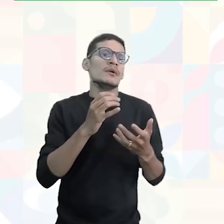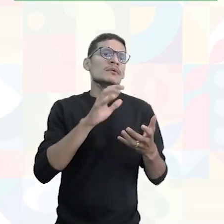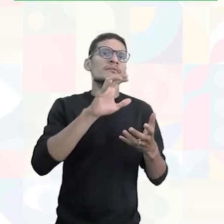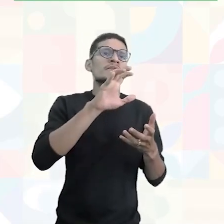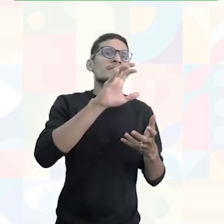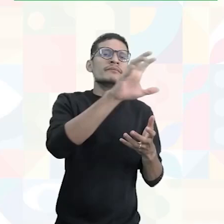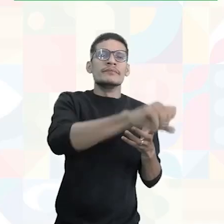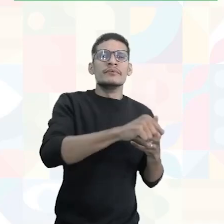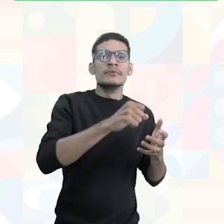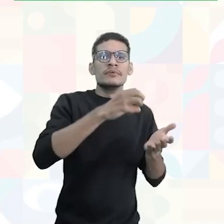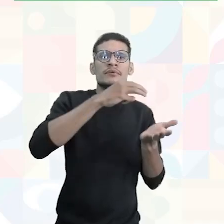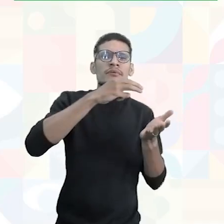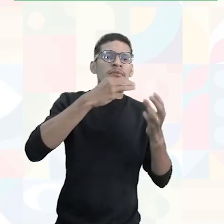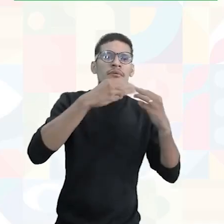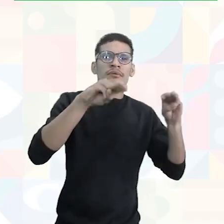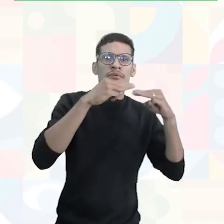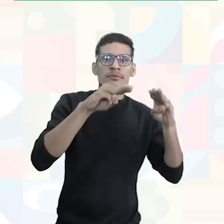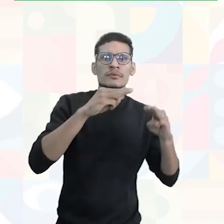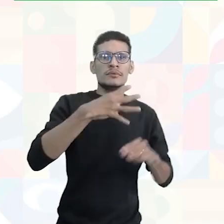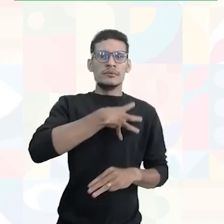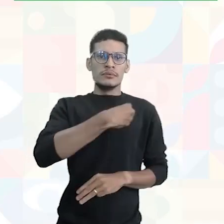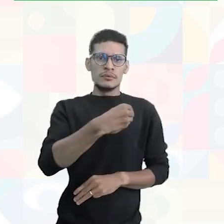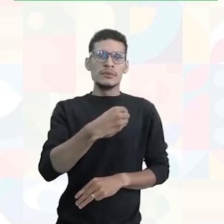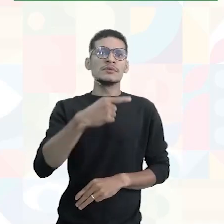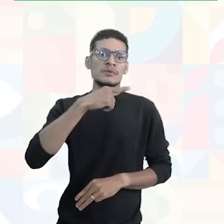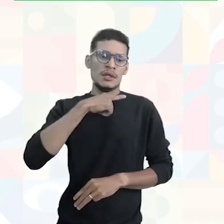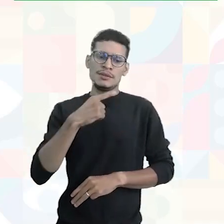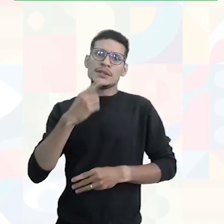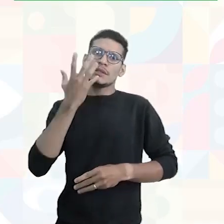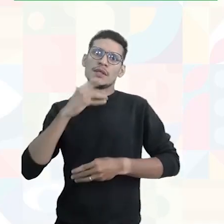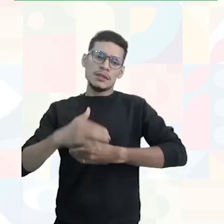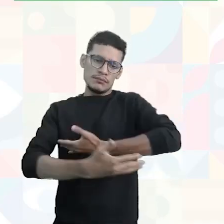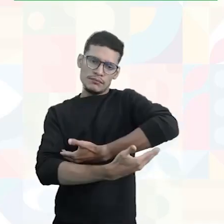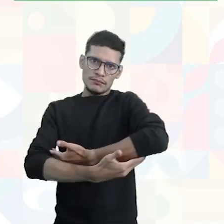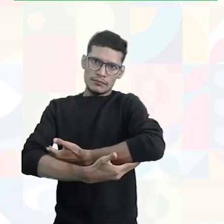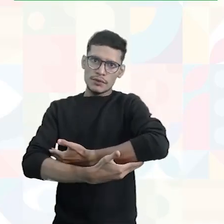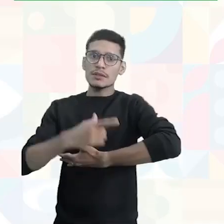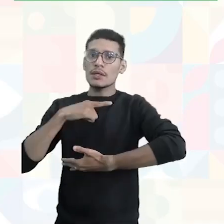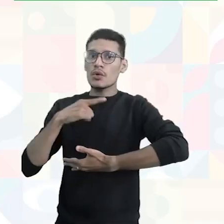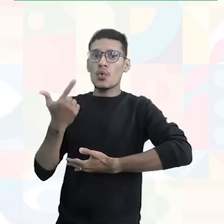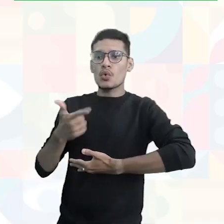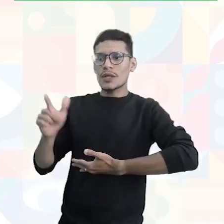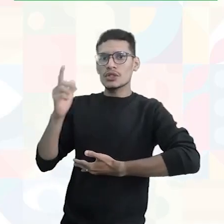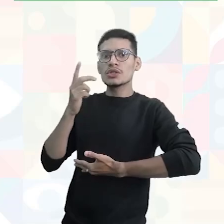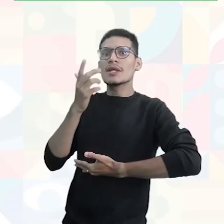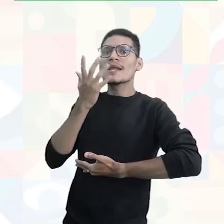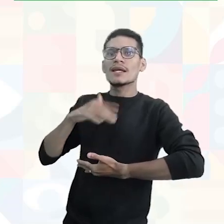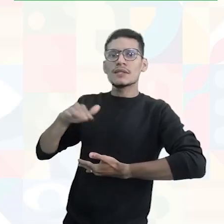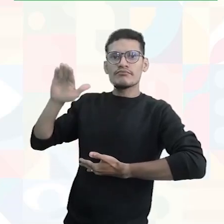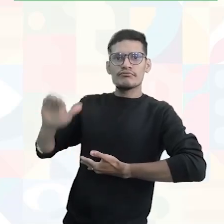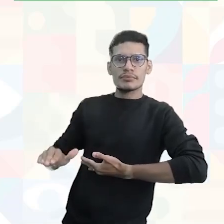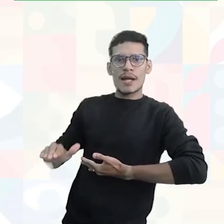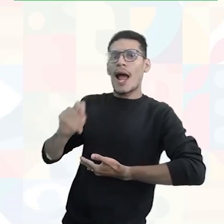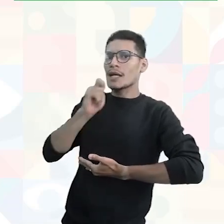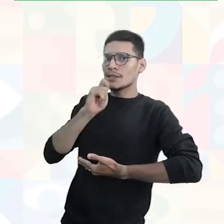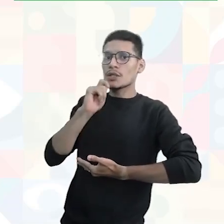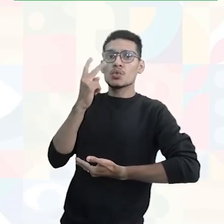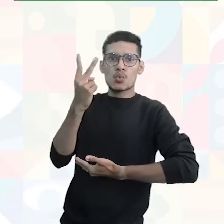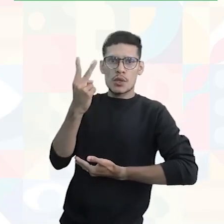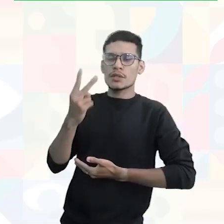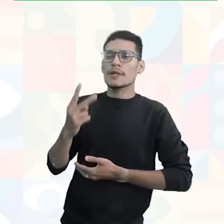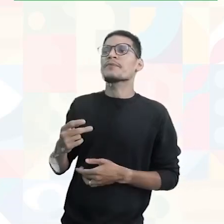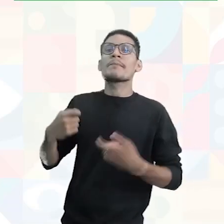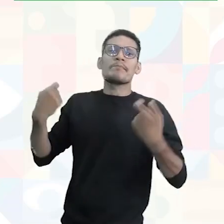filhos. E aí ela tem uma criança de colo e ela tem mais 2 crianças pequenas ainda. Ela precisa de um